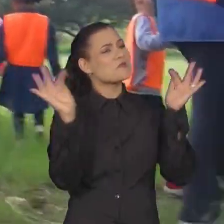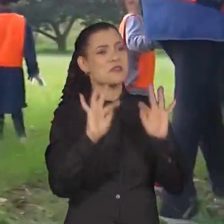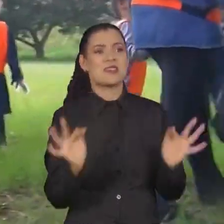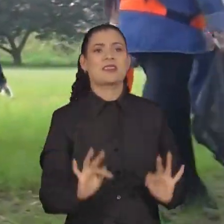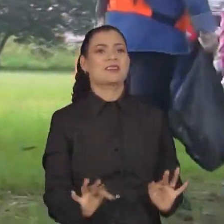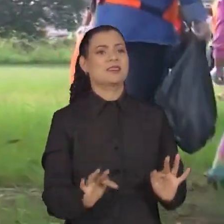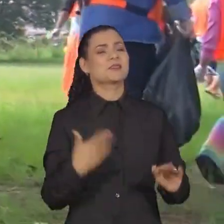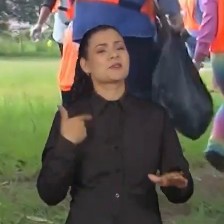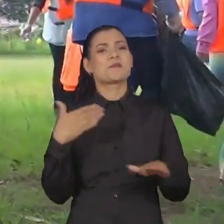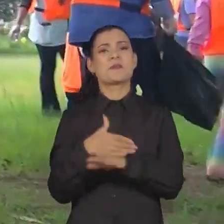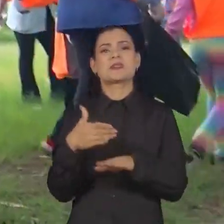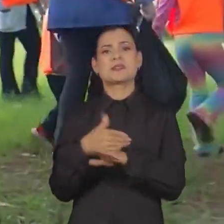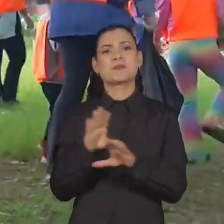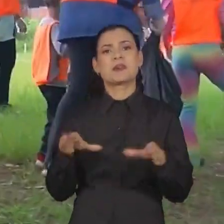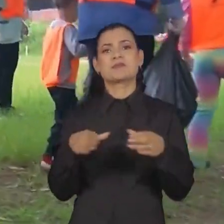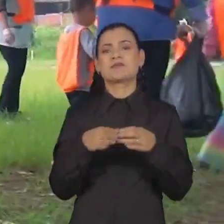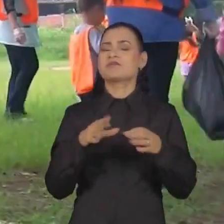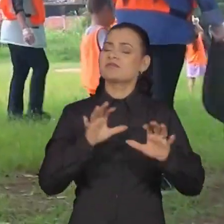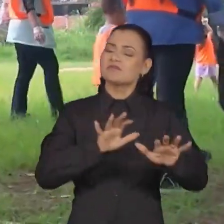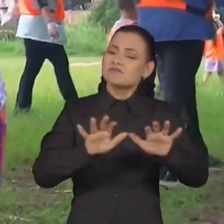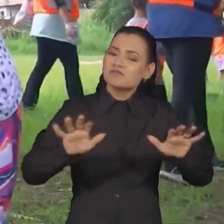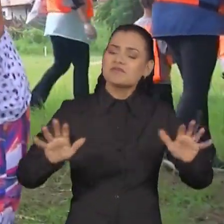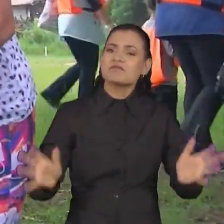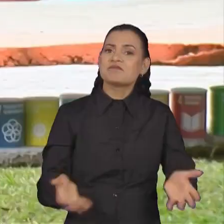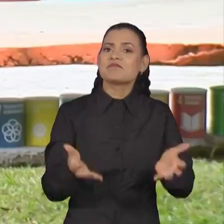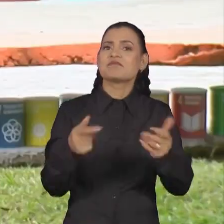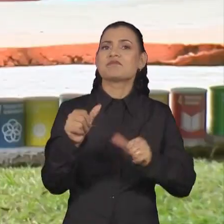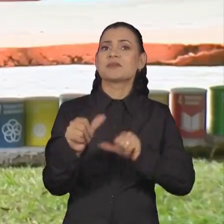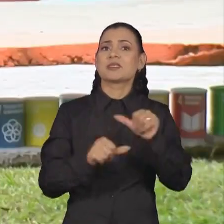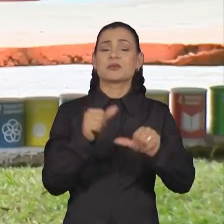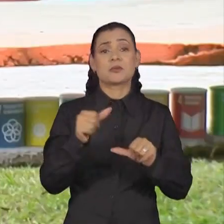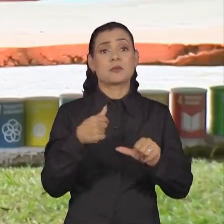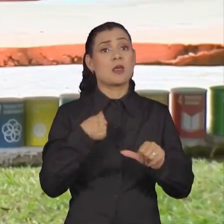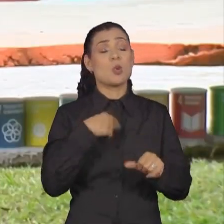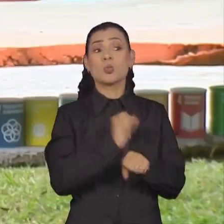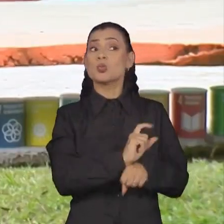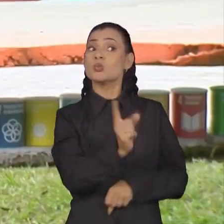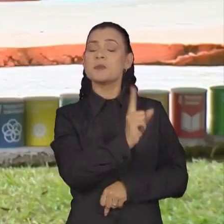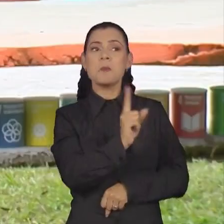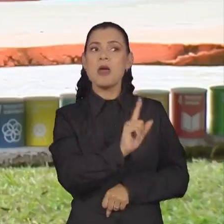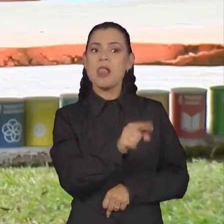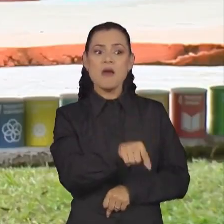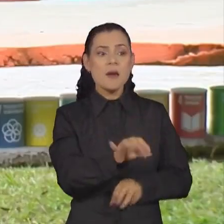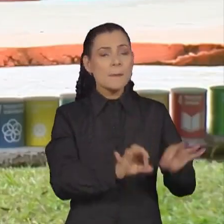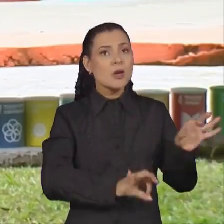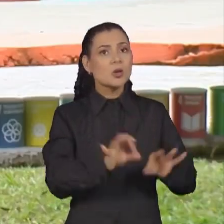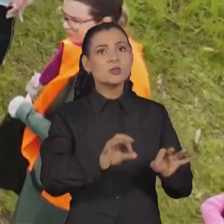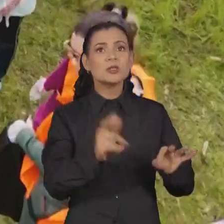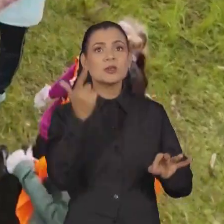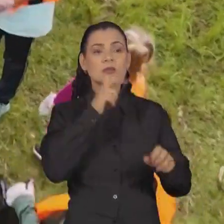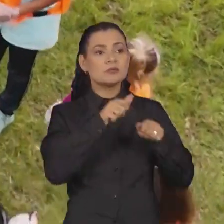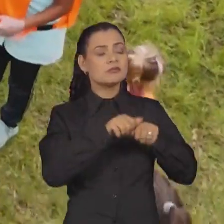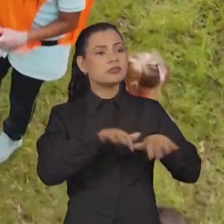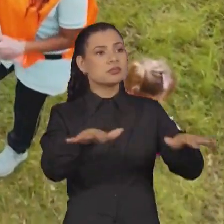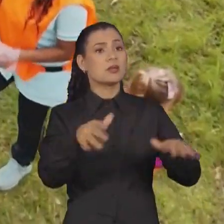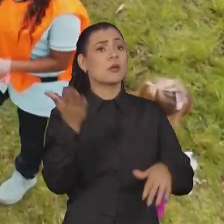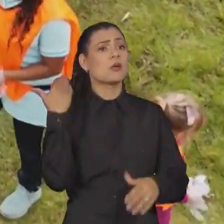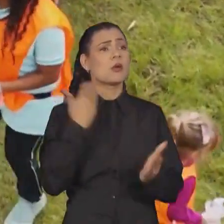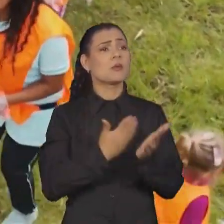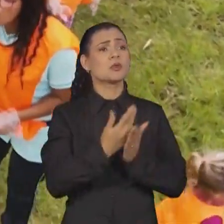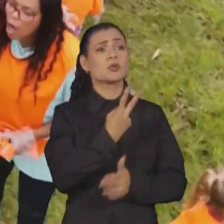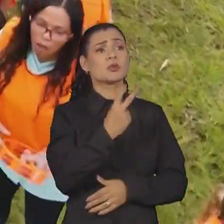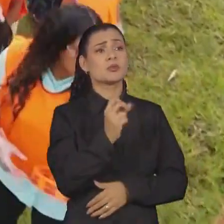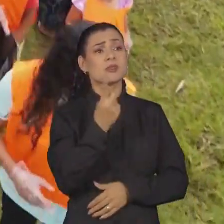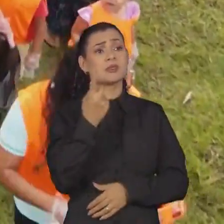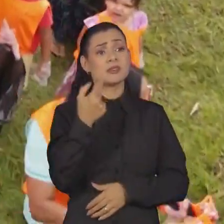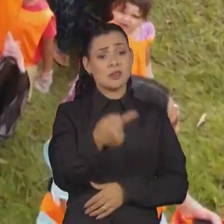feliz em fazer parte dessa transformação, né? Eu não esperava que esse projeto, que começou lá em